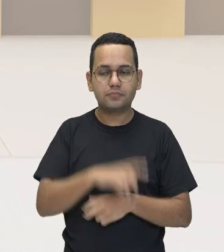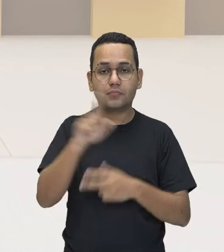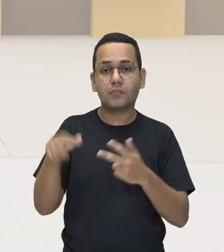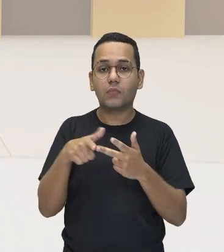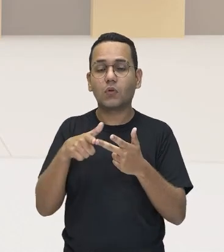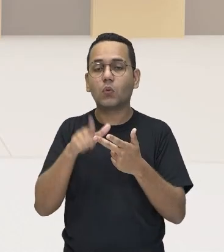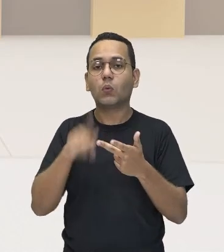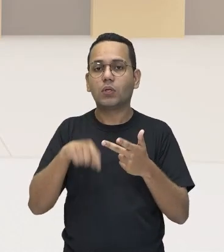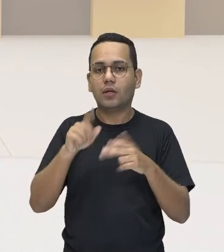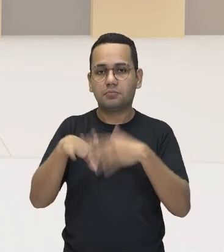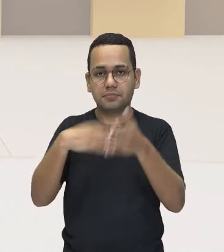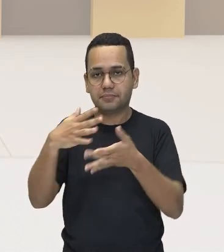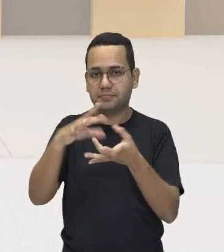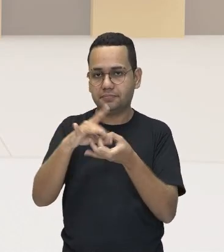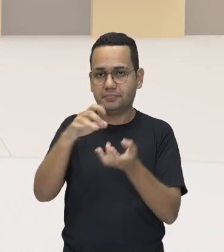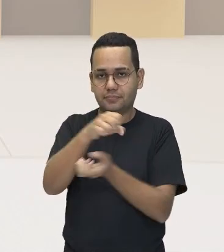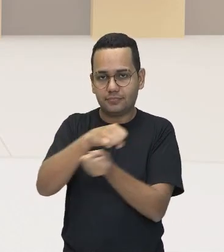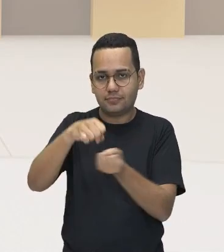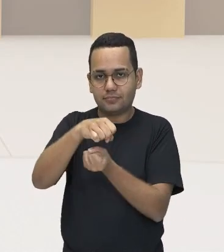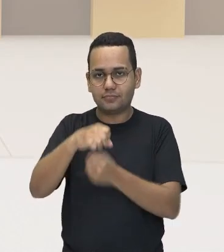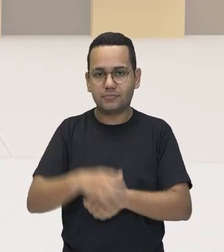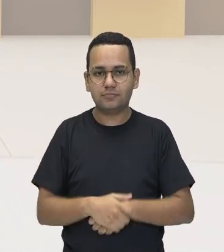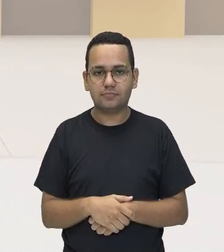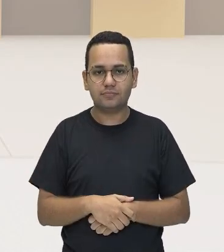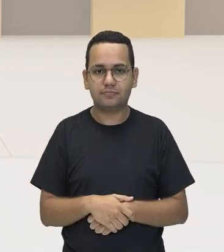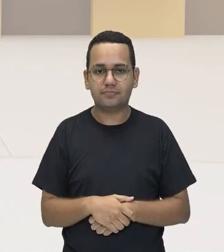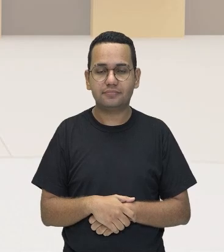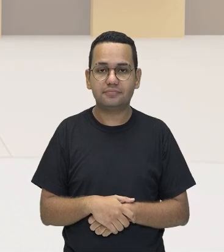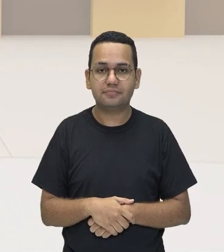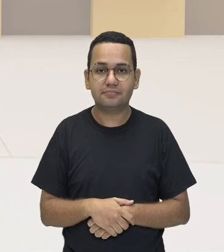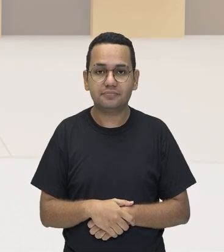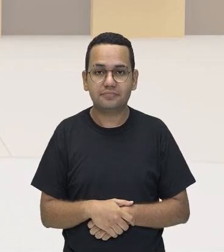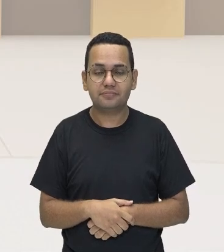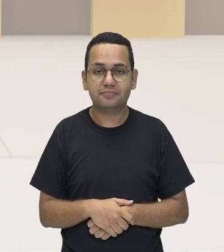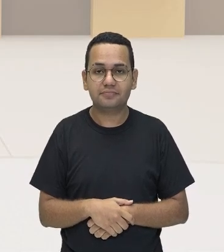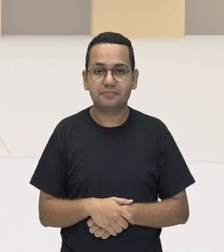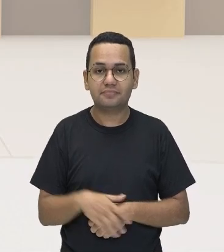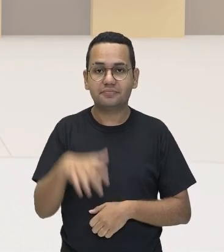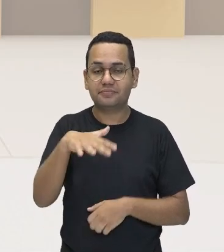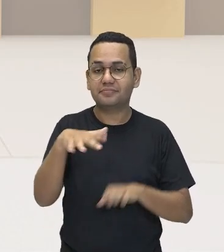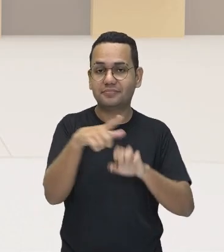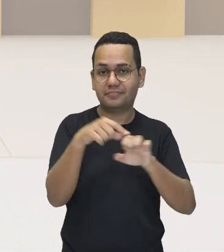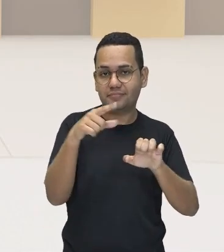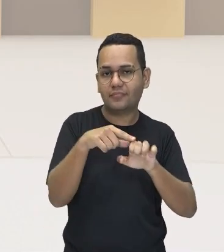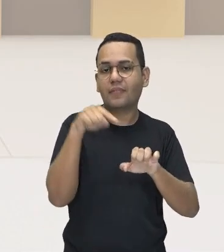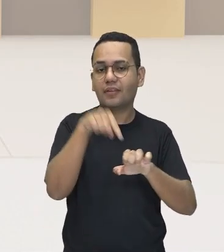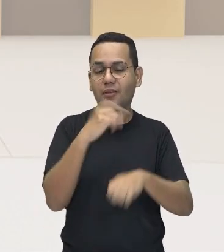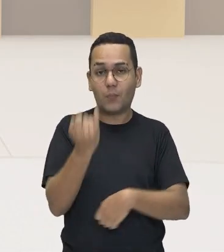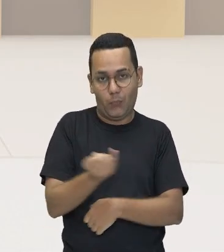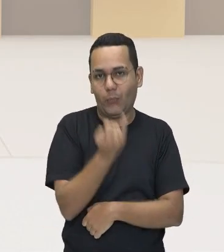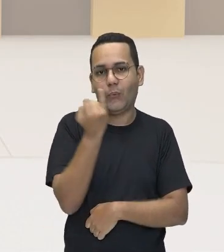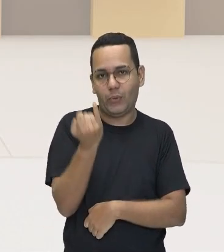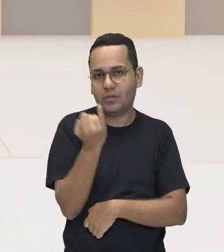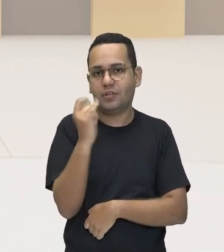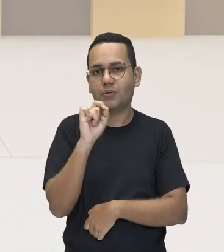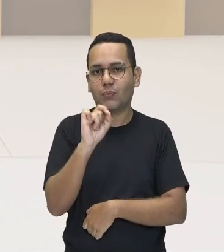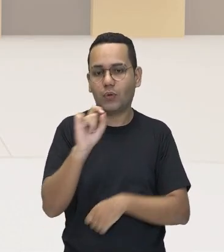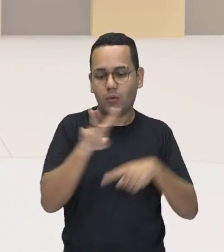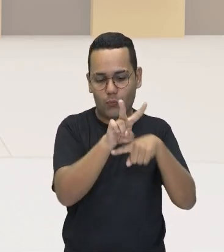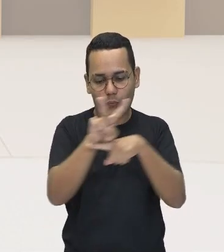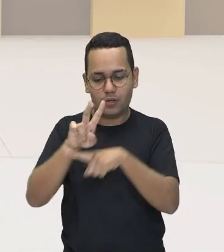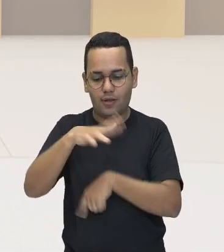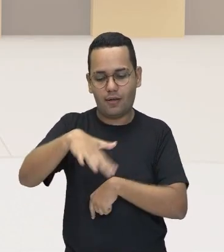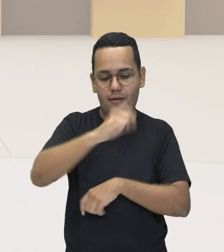né, que nós já comentamos aí. A questão da sustentabilidade dentro do empreendedorismo é super importante, né, sempre preservar o